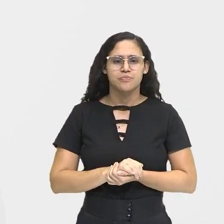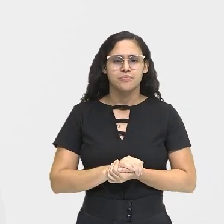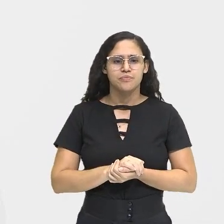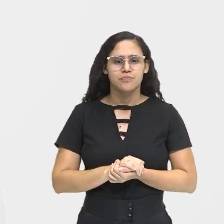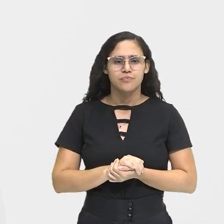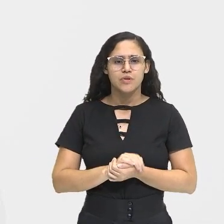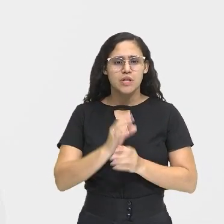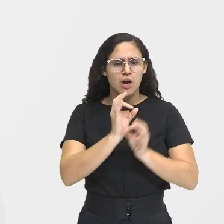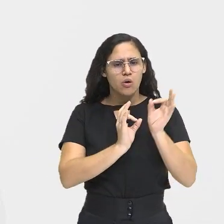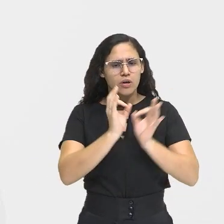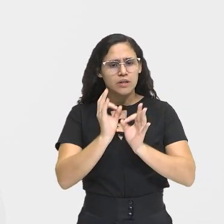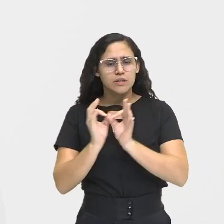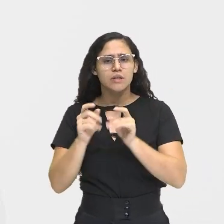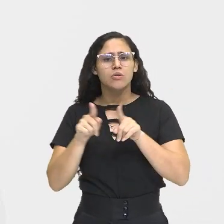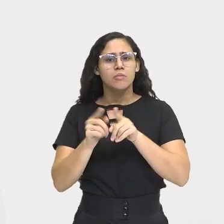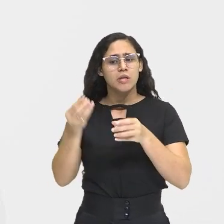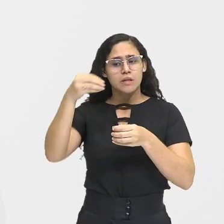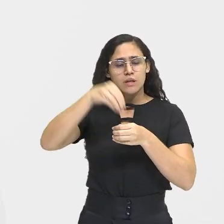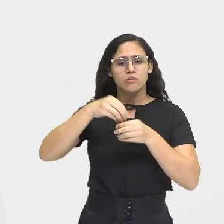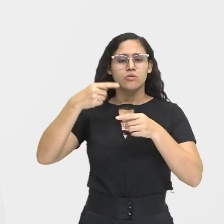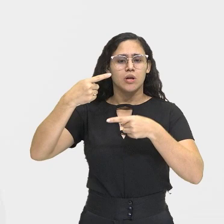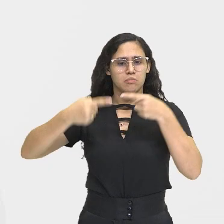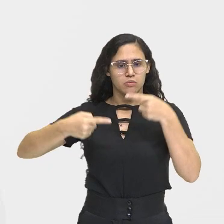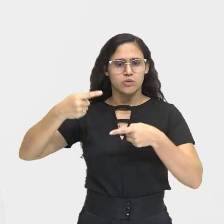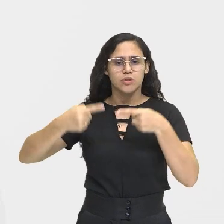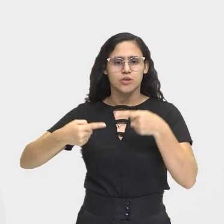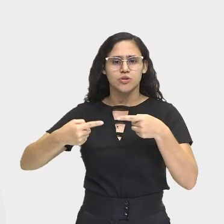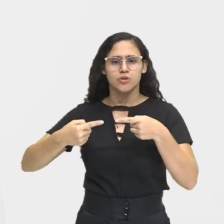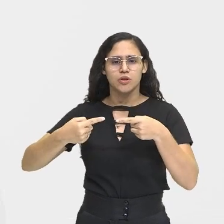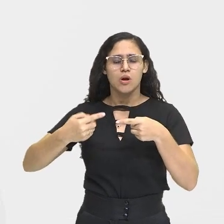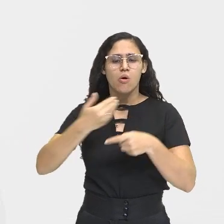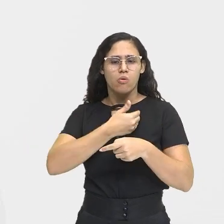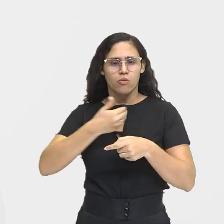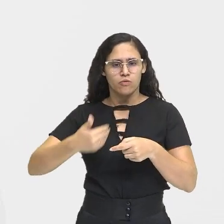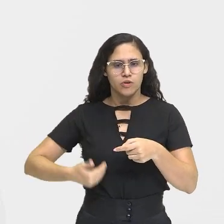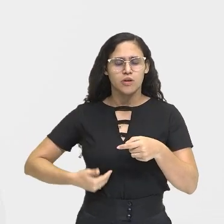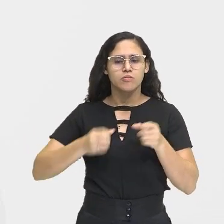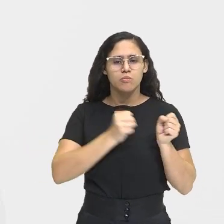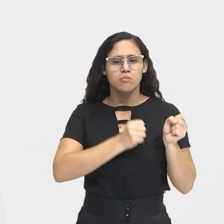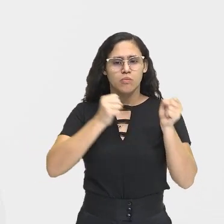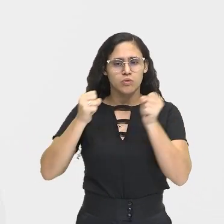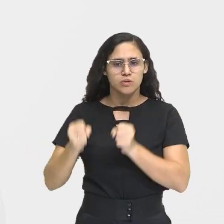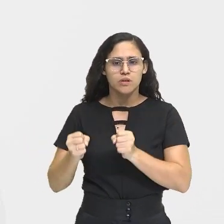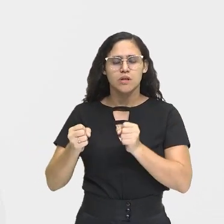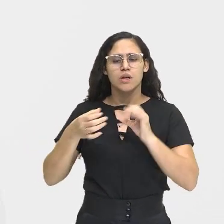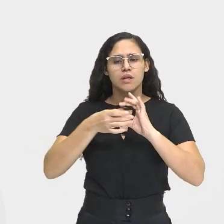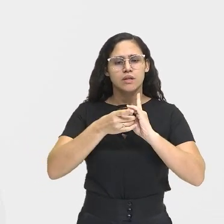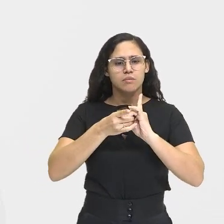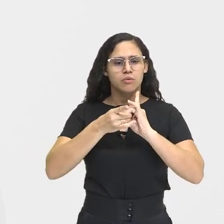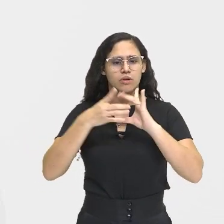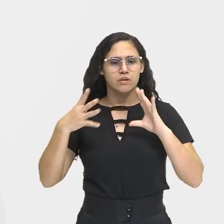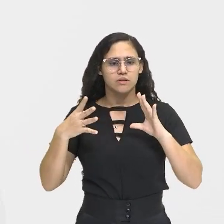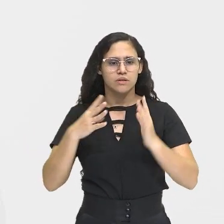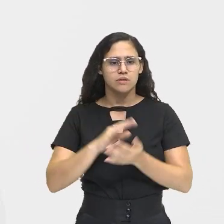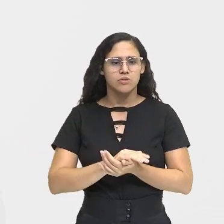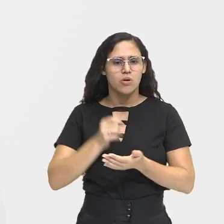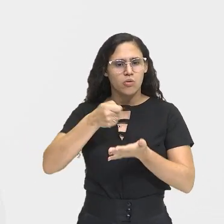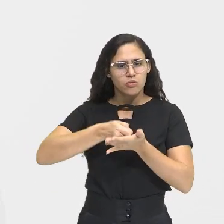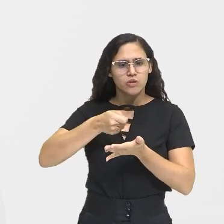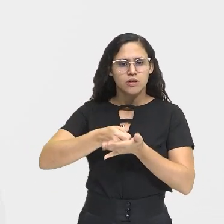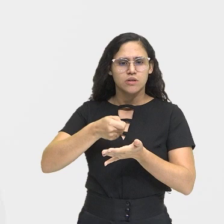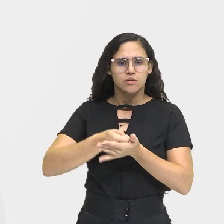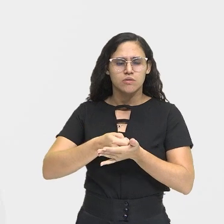suas formas de organização, política, Estado, poder, democracia,